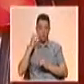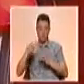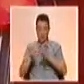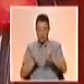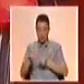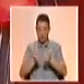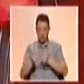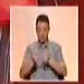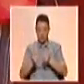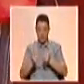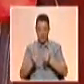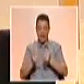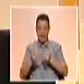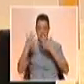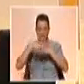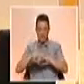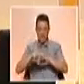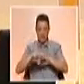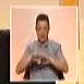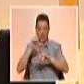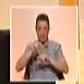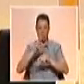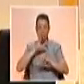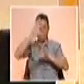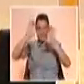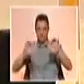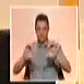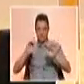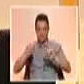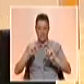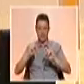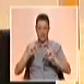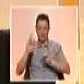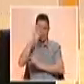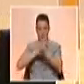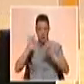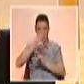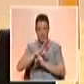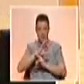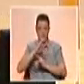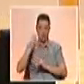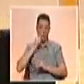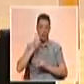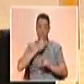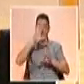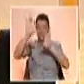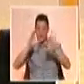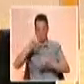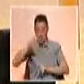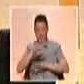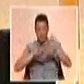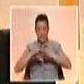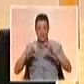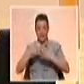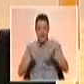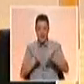dos recursos hídricos nos vários países da União Europeia e quais os princípios que devem reger essa gestão. E uma das imposições, de facto, é que